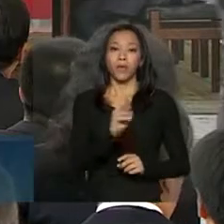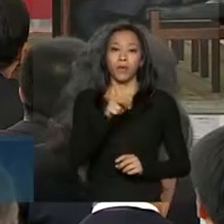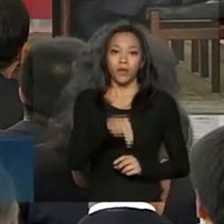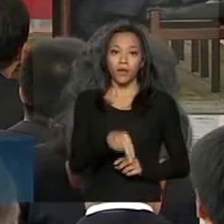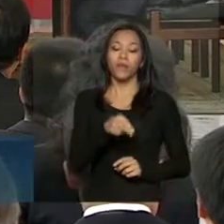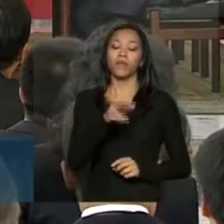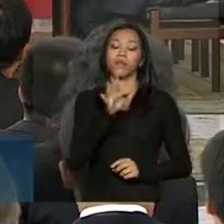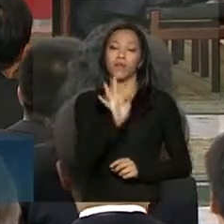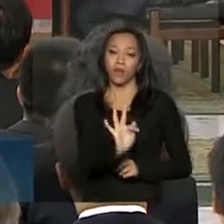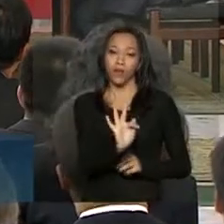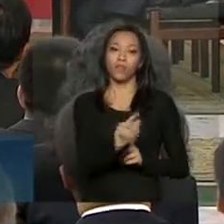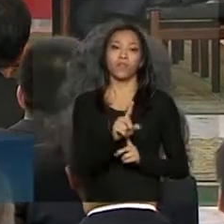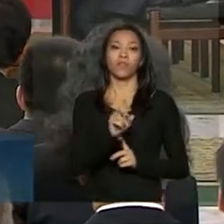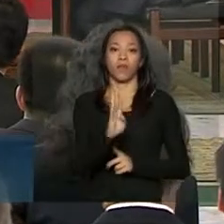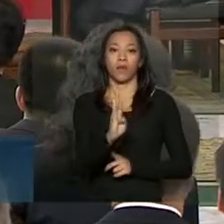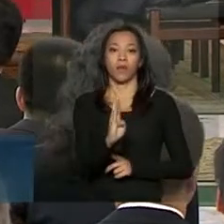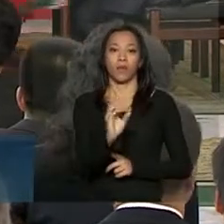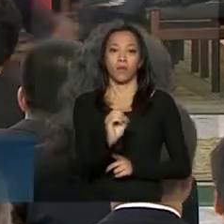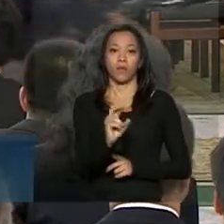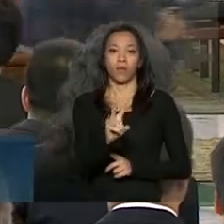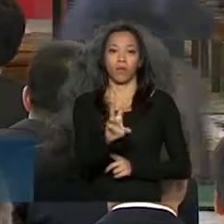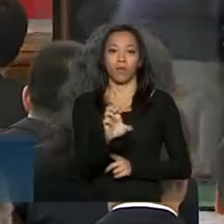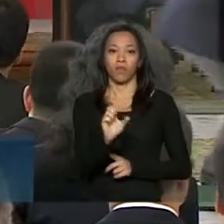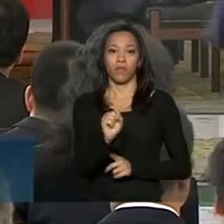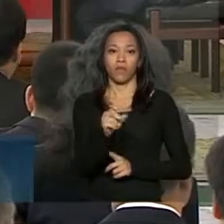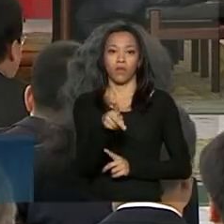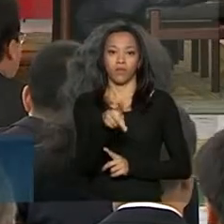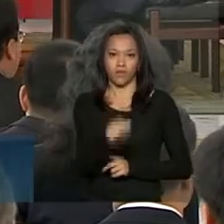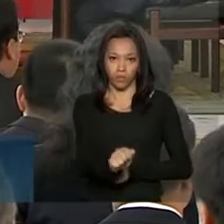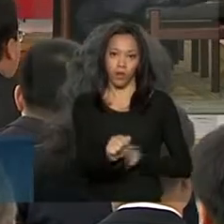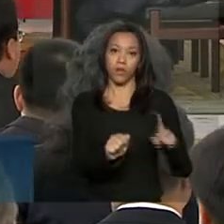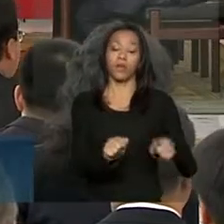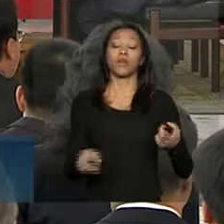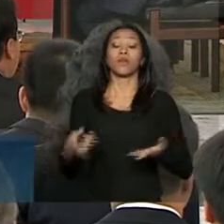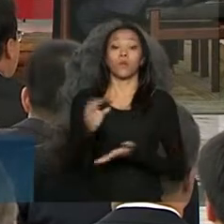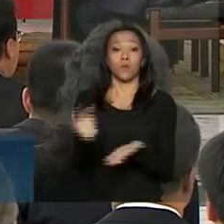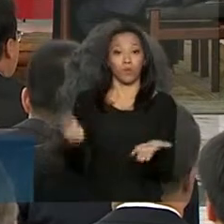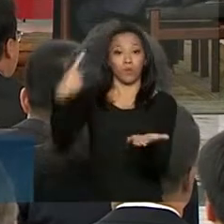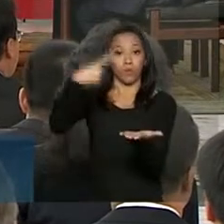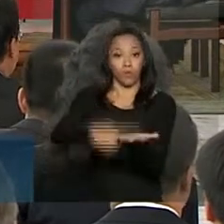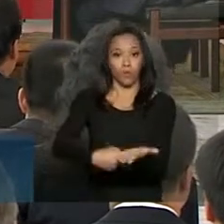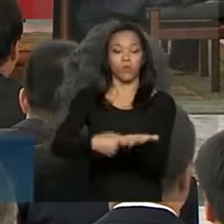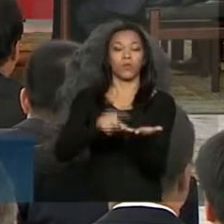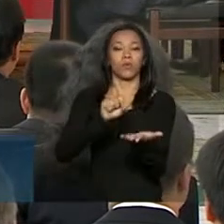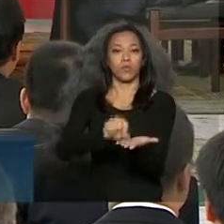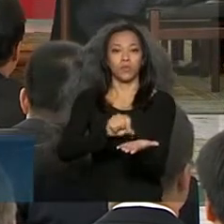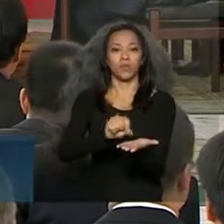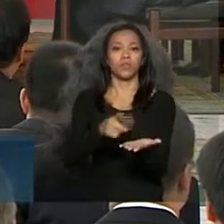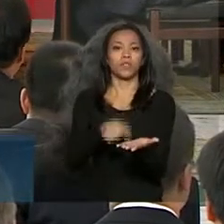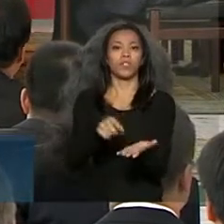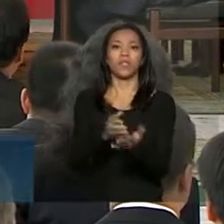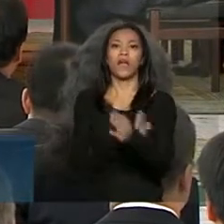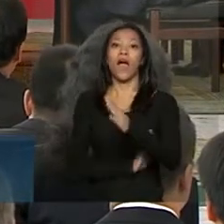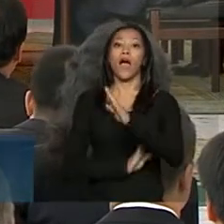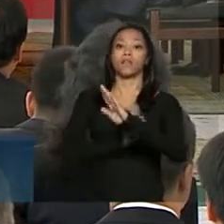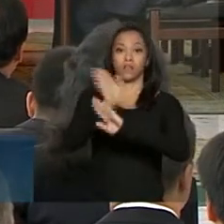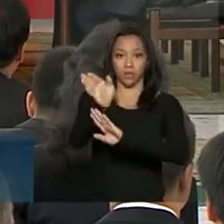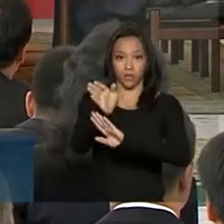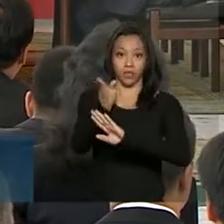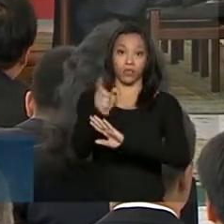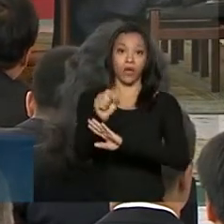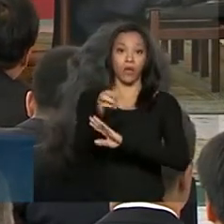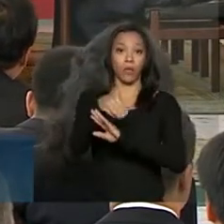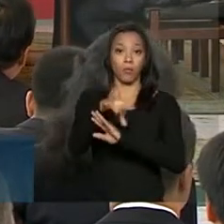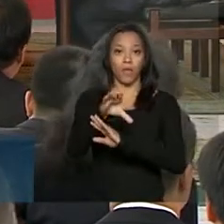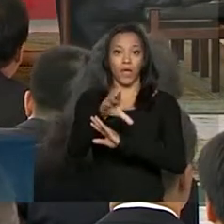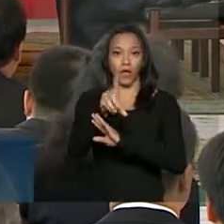Bovespa, Eduardo Guardia, acordo de cooperação para parcerias preferenciais e acesso ao mercado brasileiro de capitais.